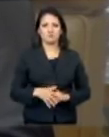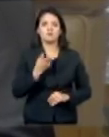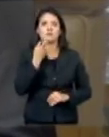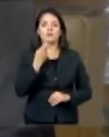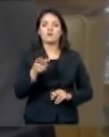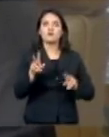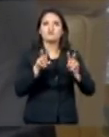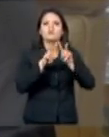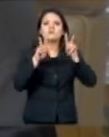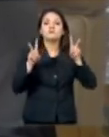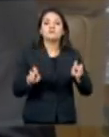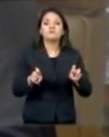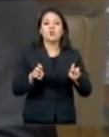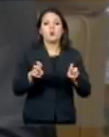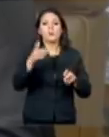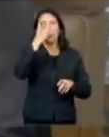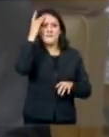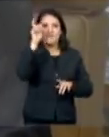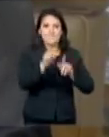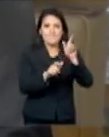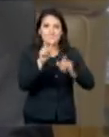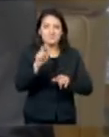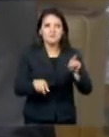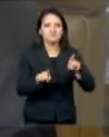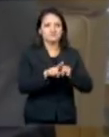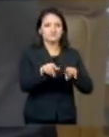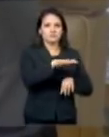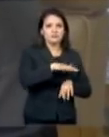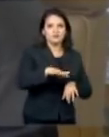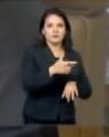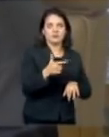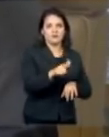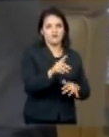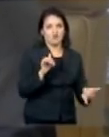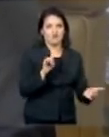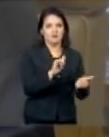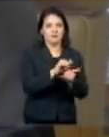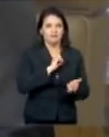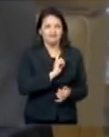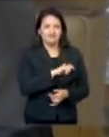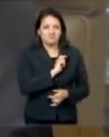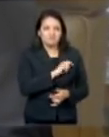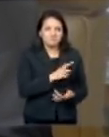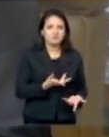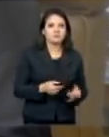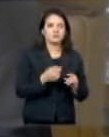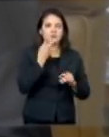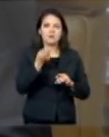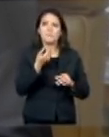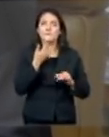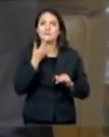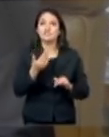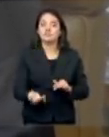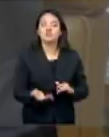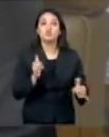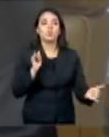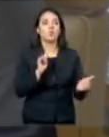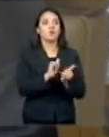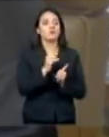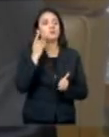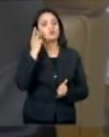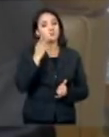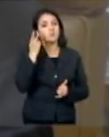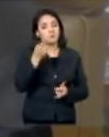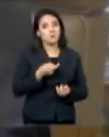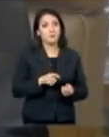dos demais aliciados na mesma condição ao requerer o reconhecimento da anistia política e permitir também da existência